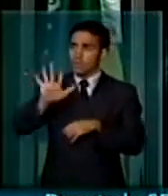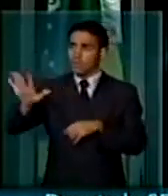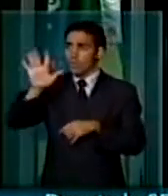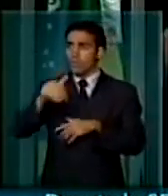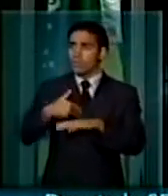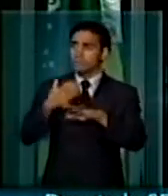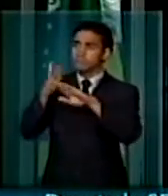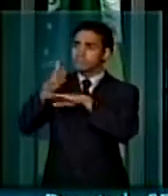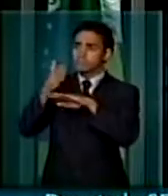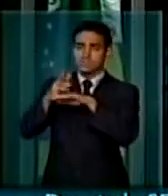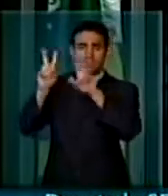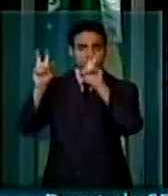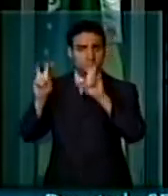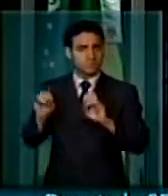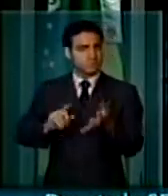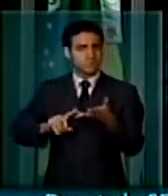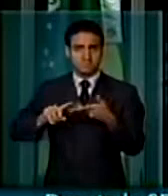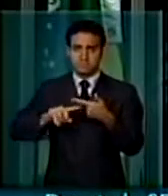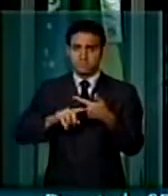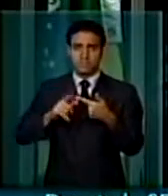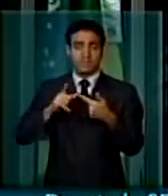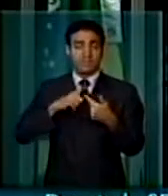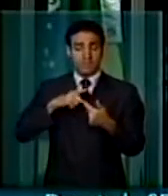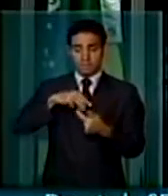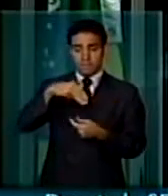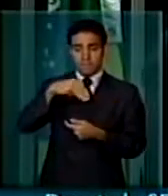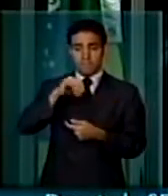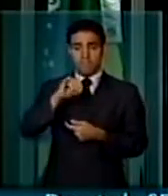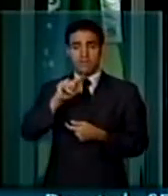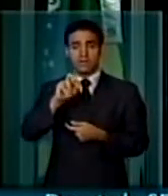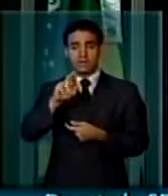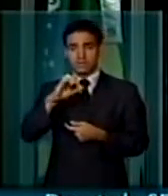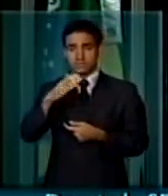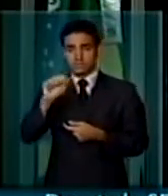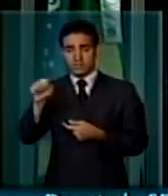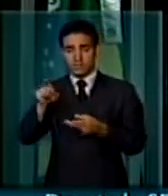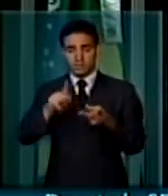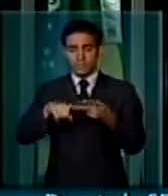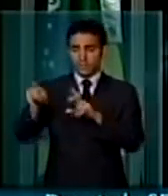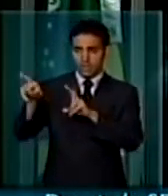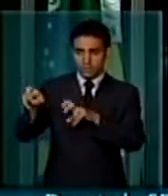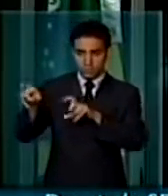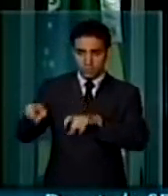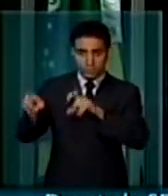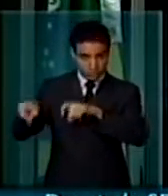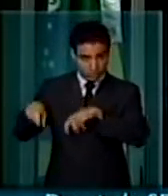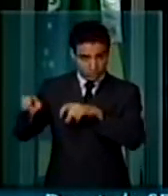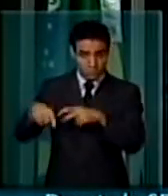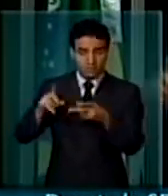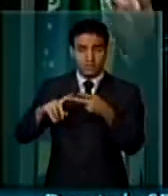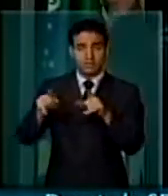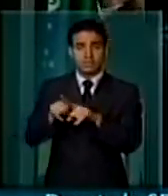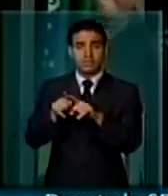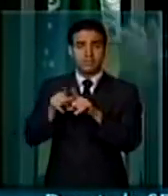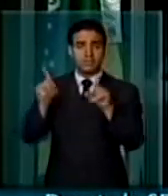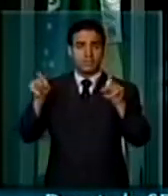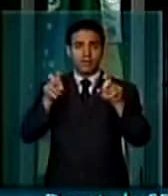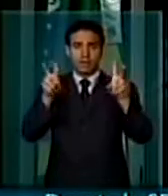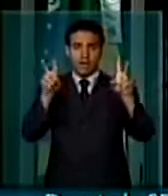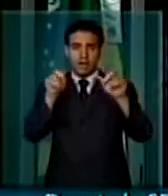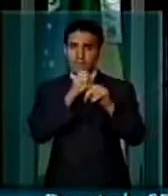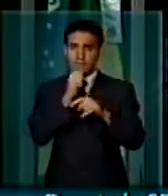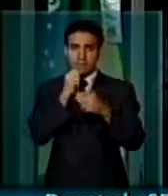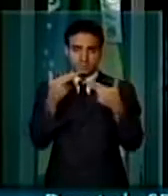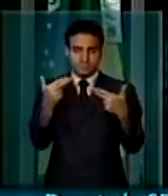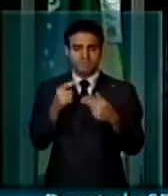de assuntos de várias naturezas, como migração, como agricultura, como também essa questão do Amapá. Nós estávamos